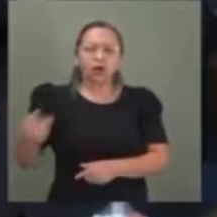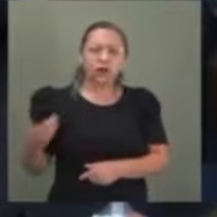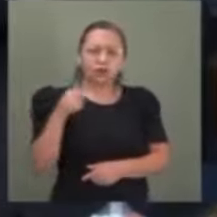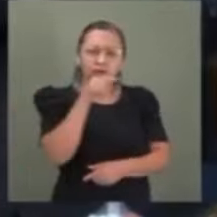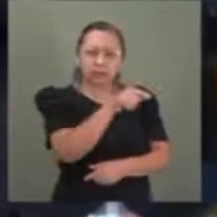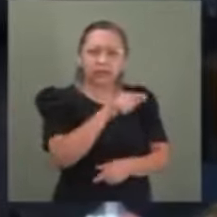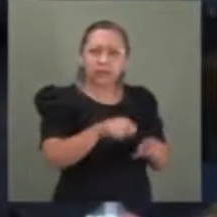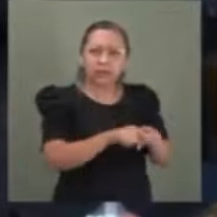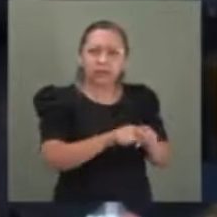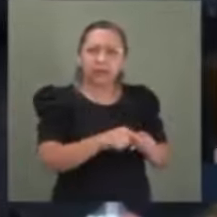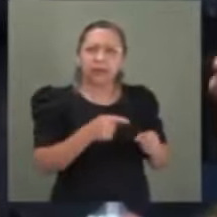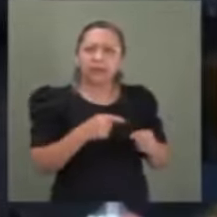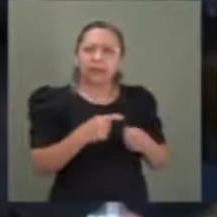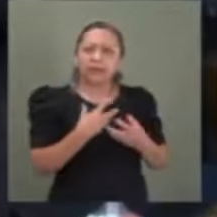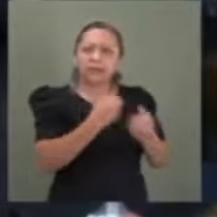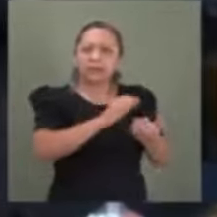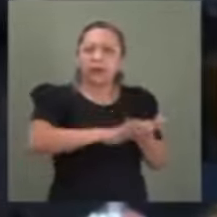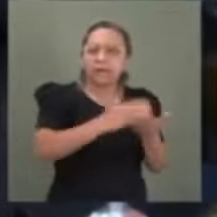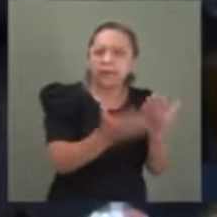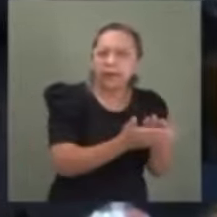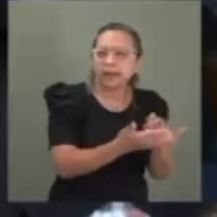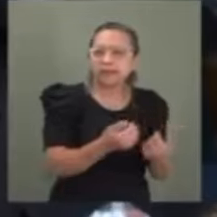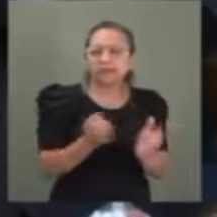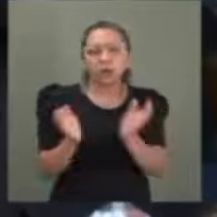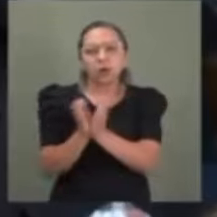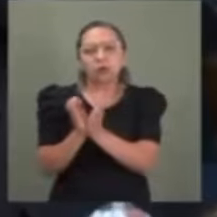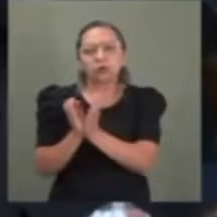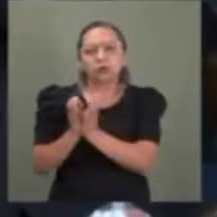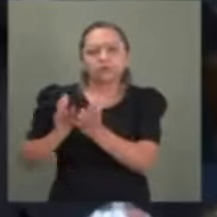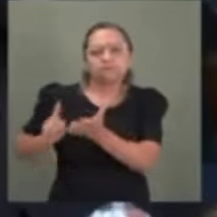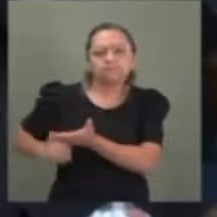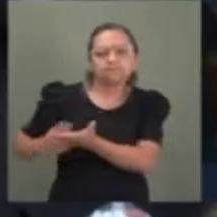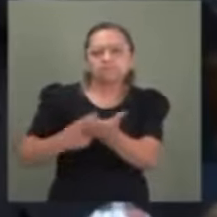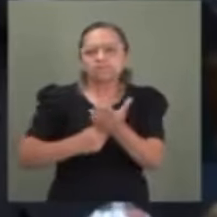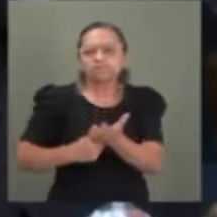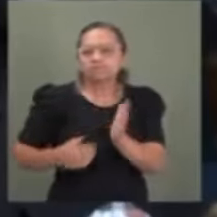criminosa, pelo que temos notícias, vinculadas ao PCC.